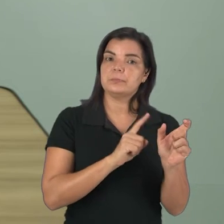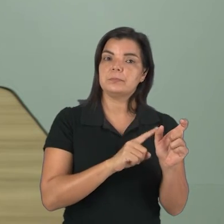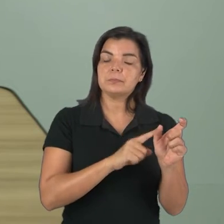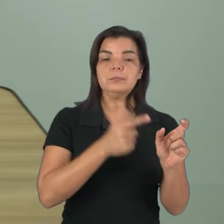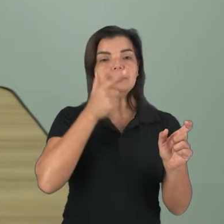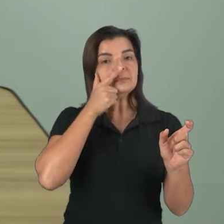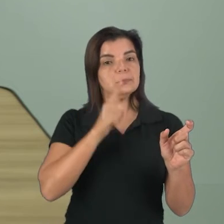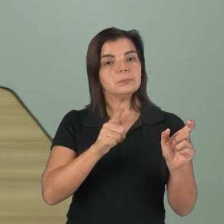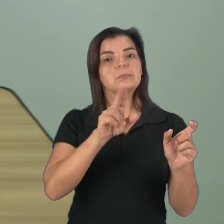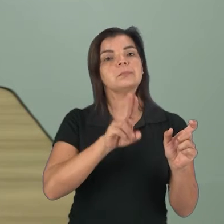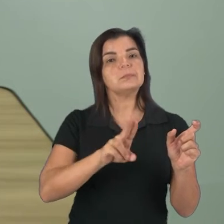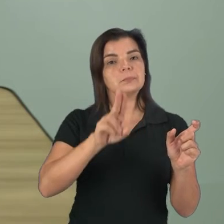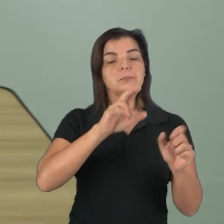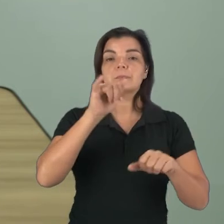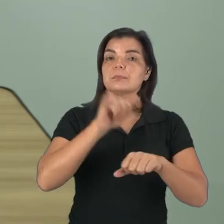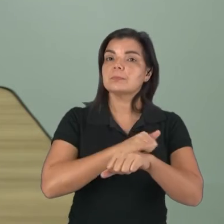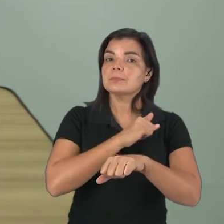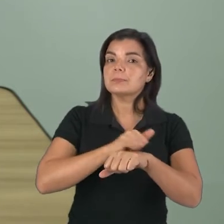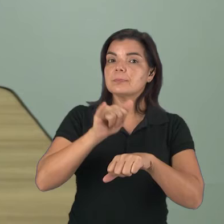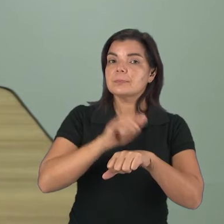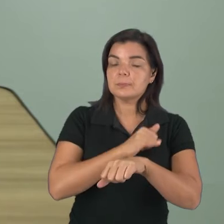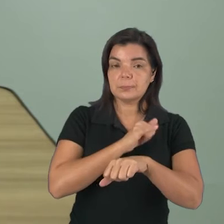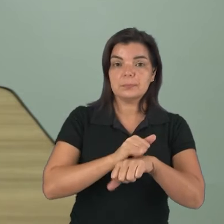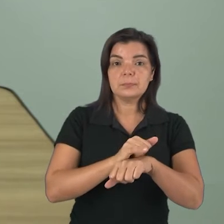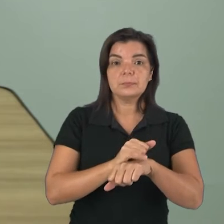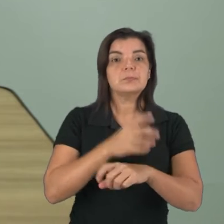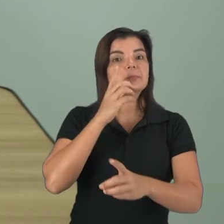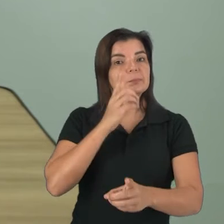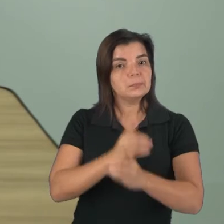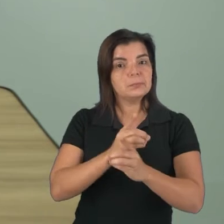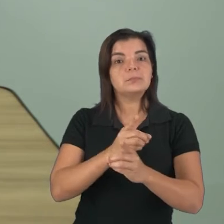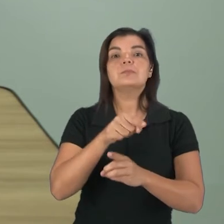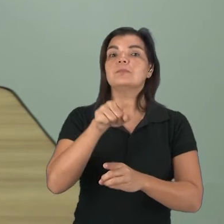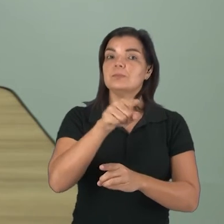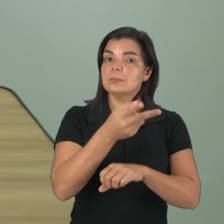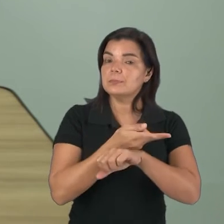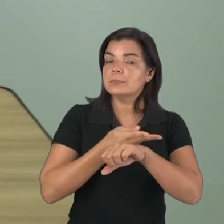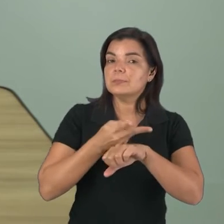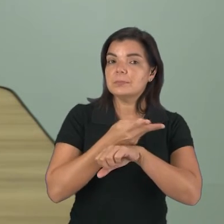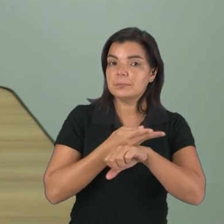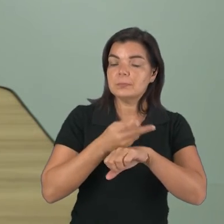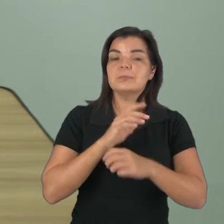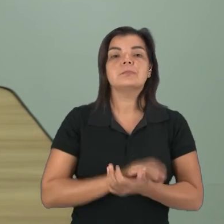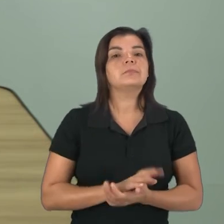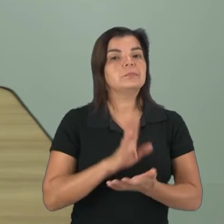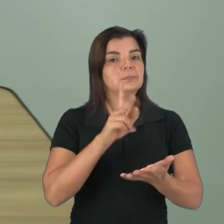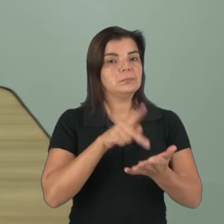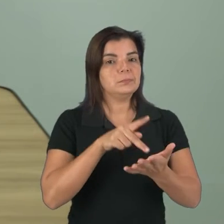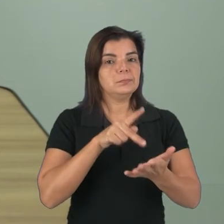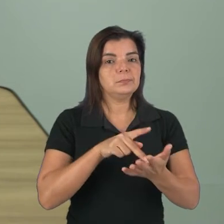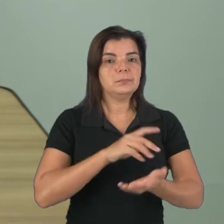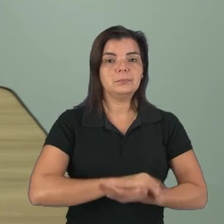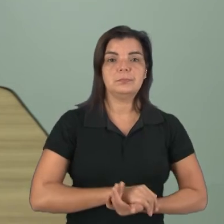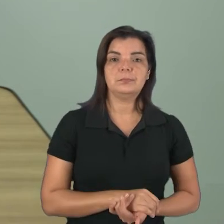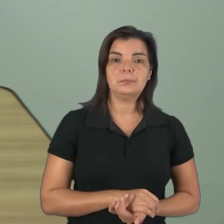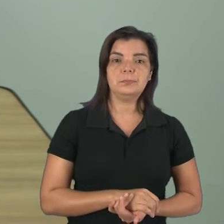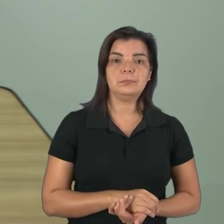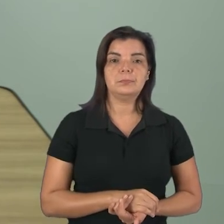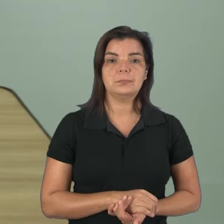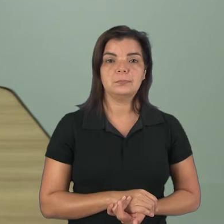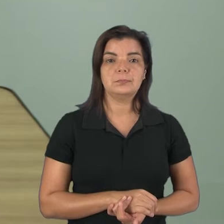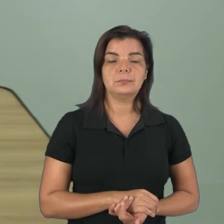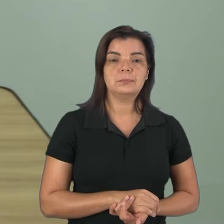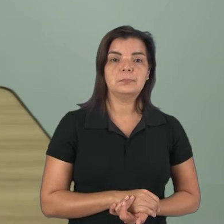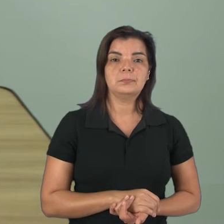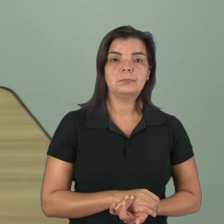palavra você consegue utilizar estratégias para descobrir o que você está procurando isso mesmo e foi isso que